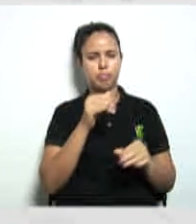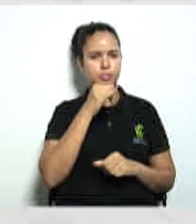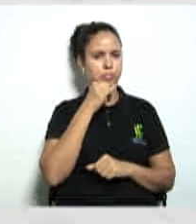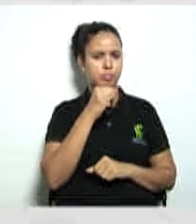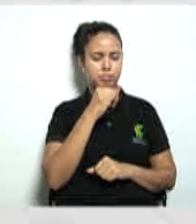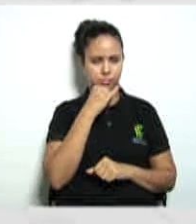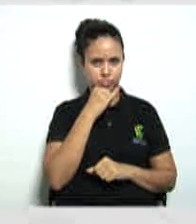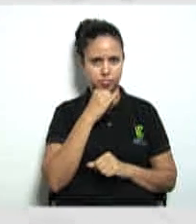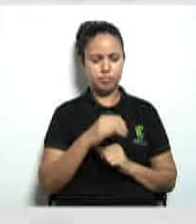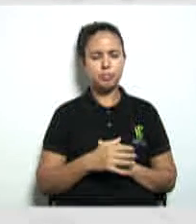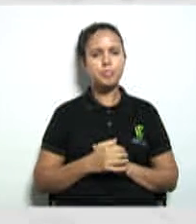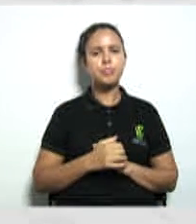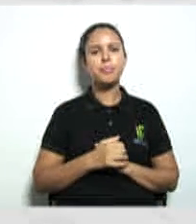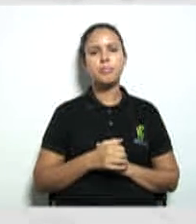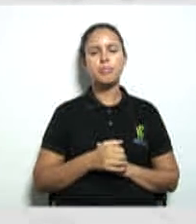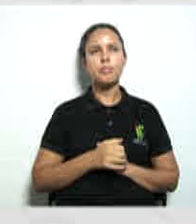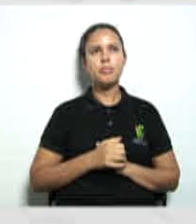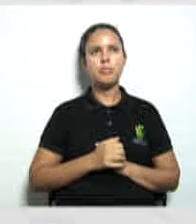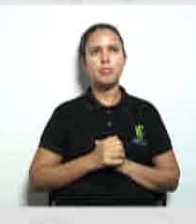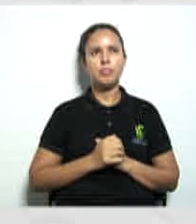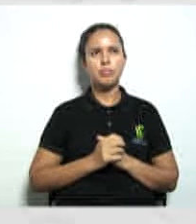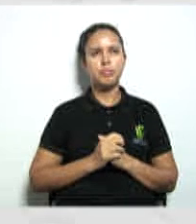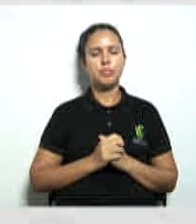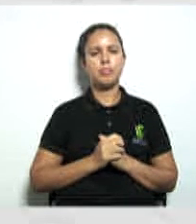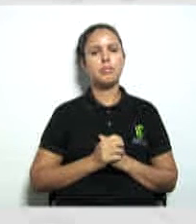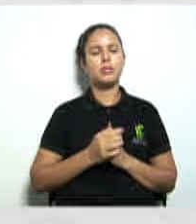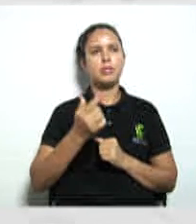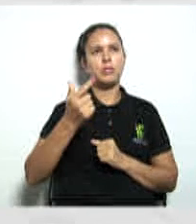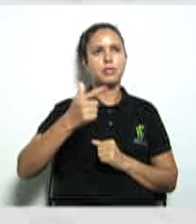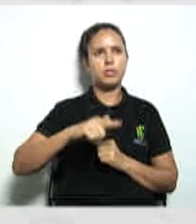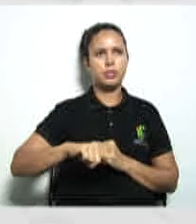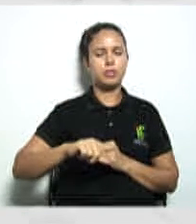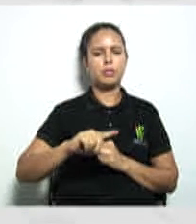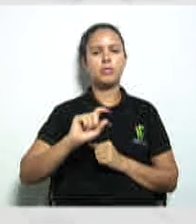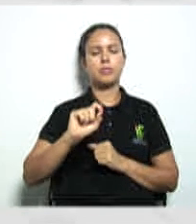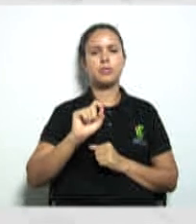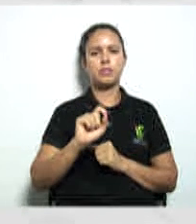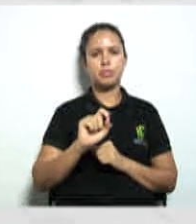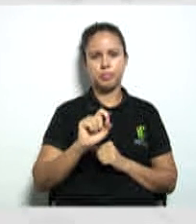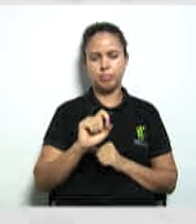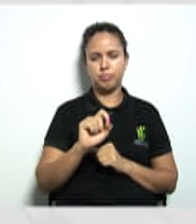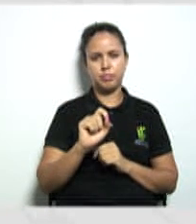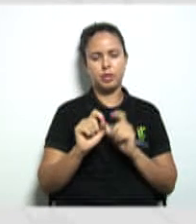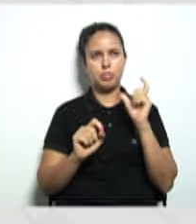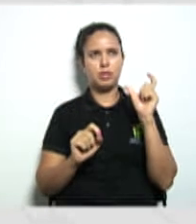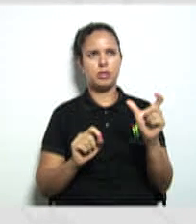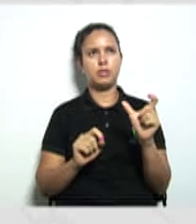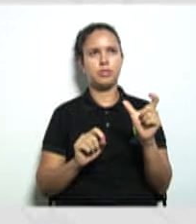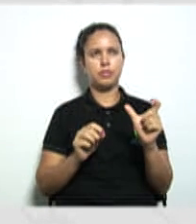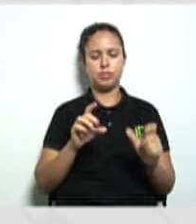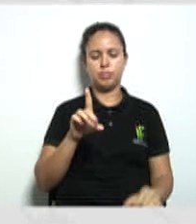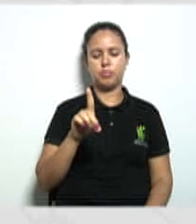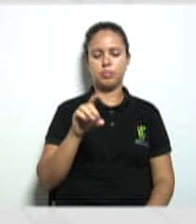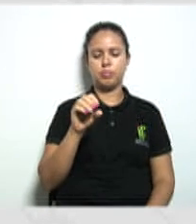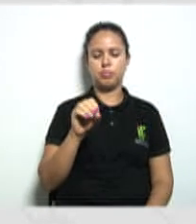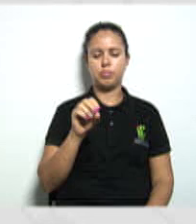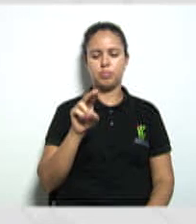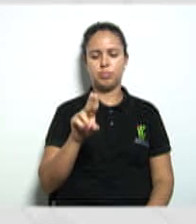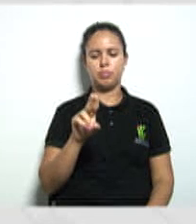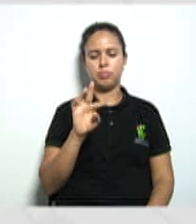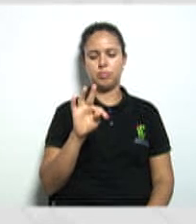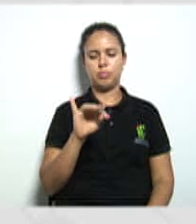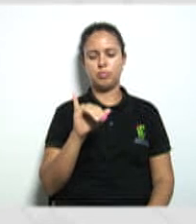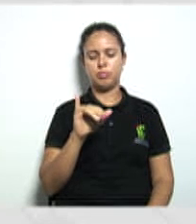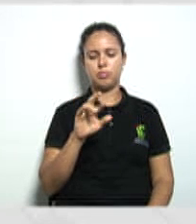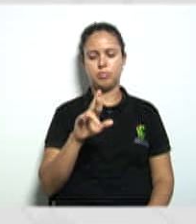né? E mais uma vez a gente trouxe para vocês a palavrinha doutrina, gente. Ela já apareceu em uma outra aula, mas a gente